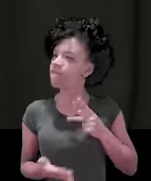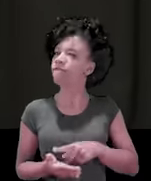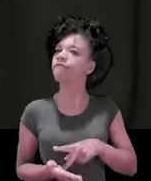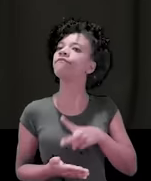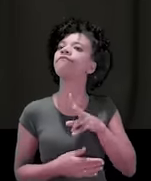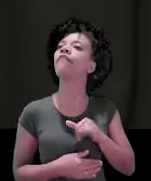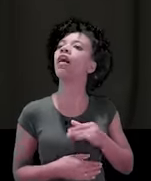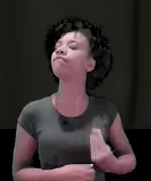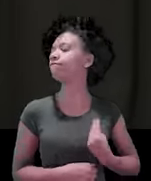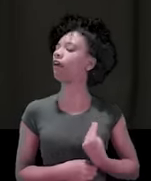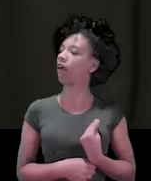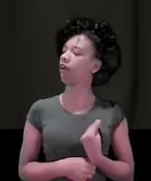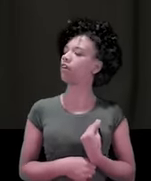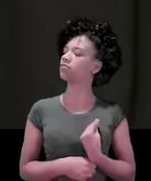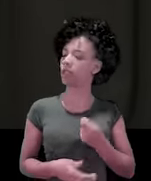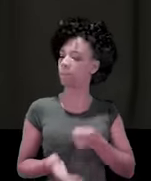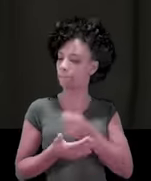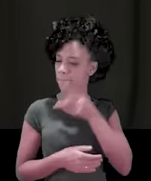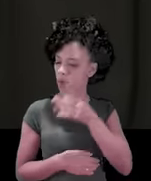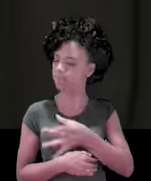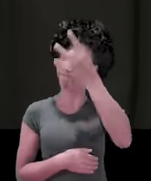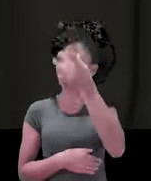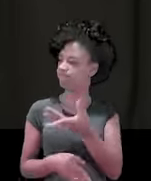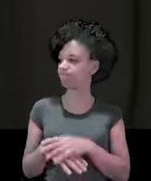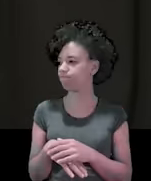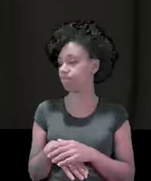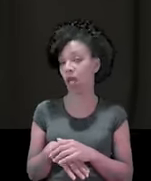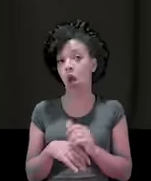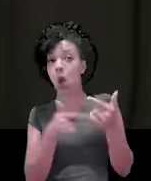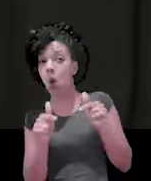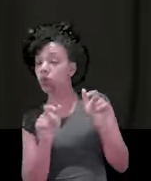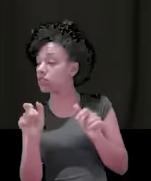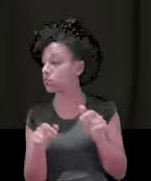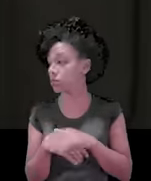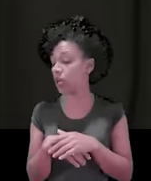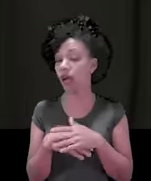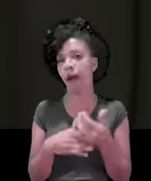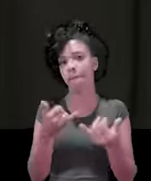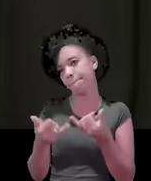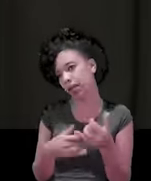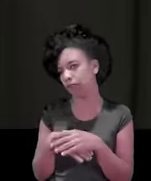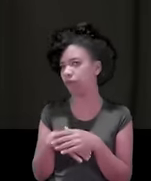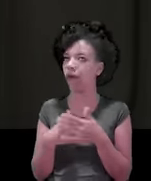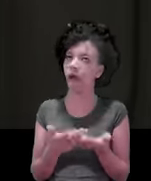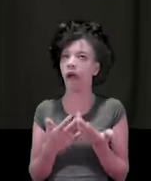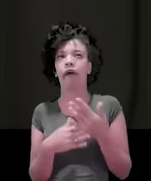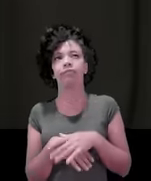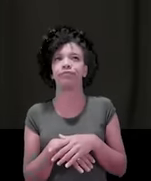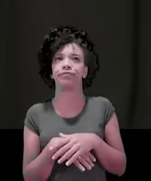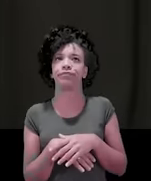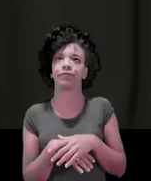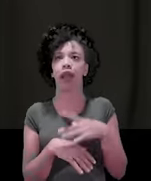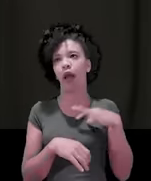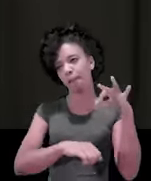do tipo eu vou viver você botou essa na tua cabeça talvez outras pessoas e a gente fala brincando aqui ah eu não vou